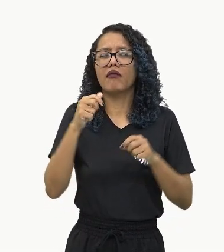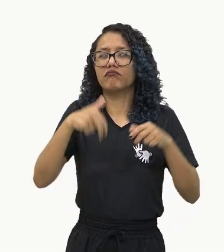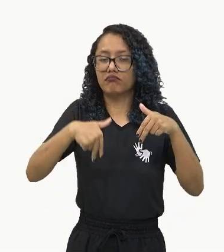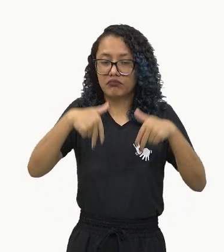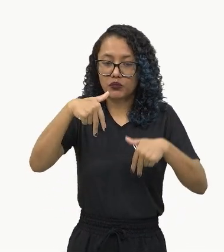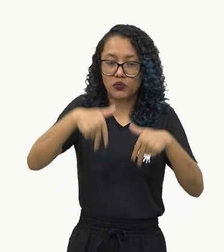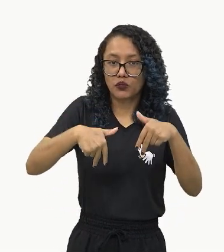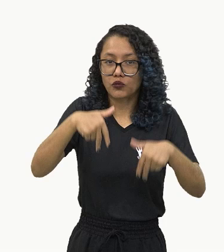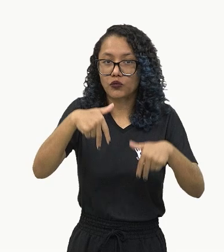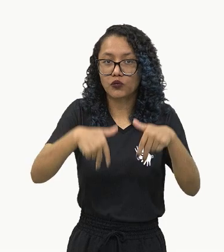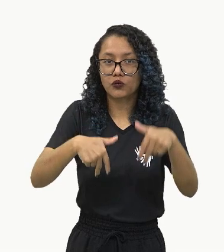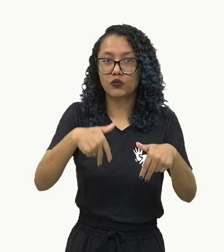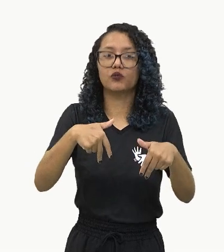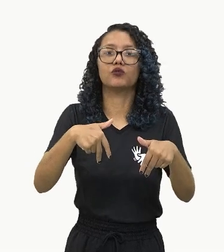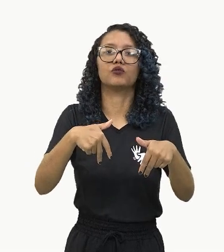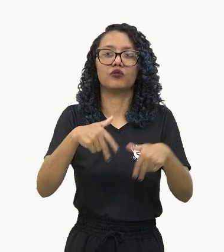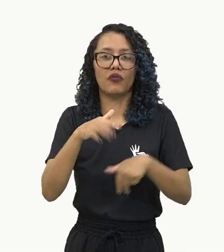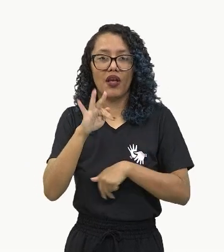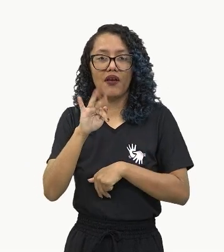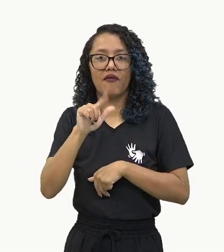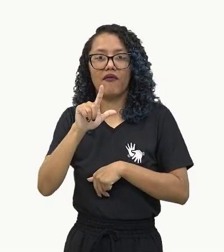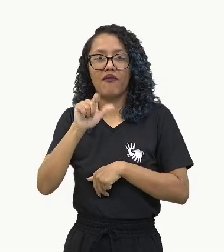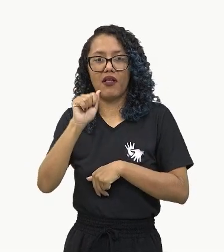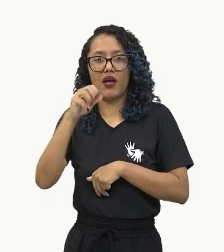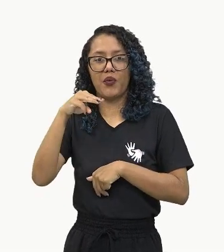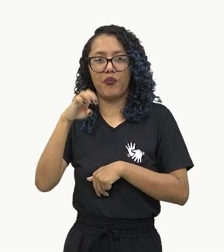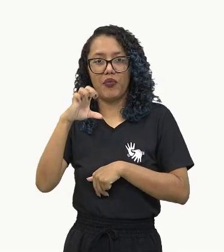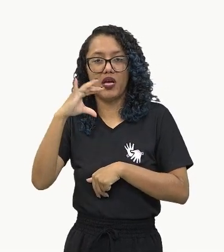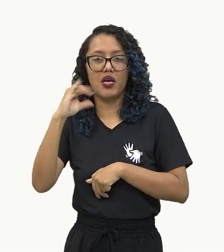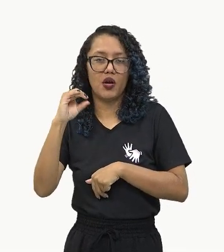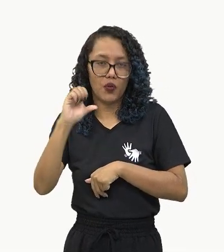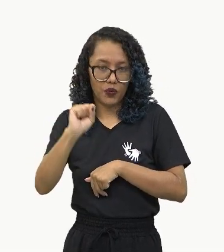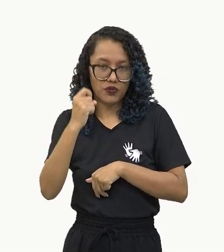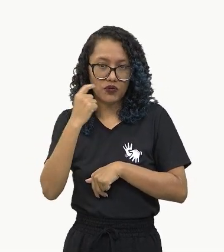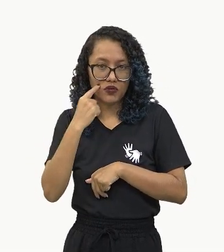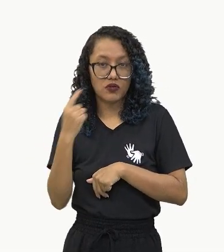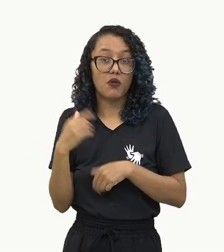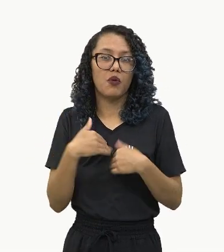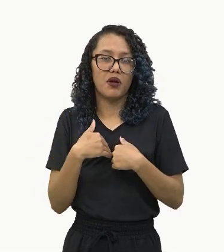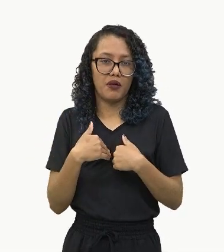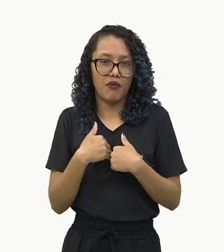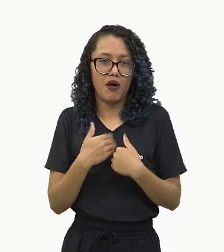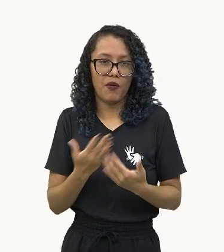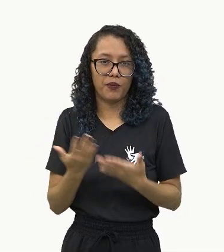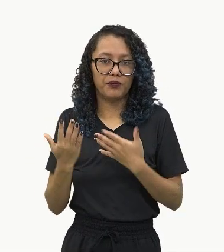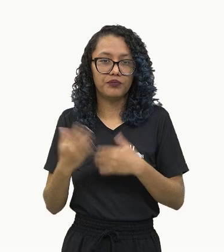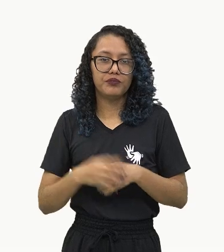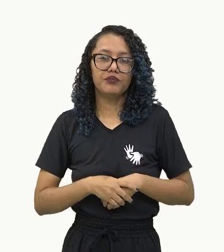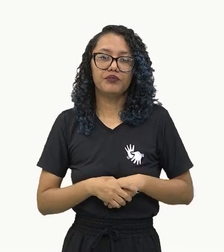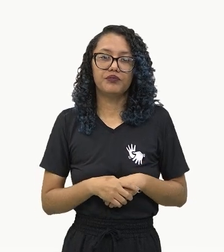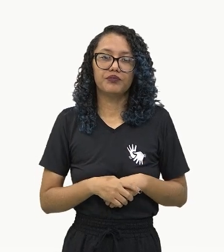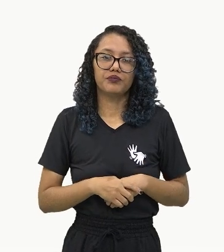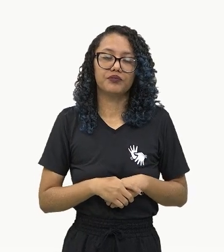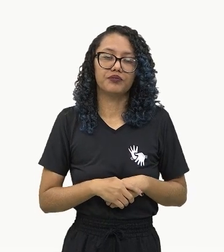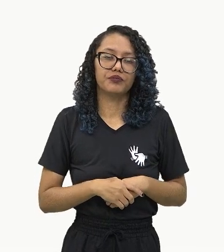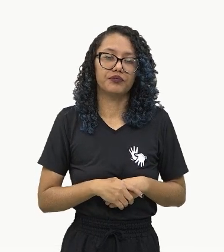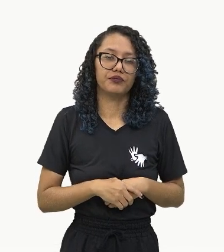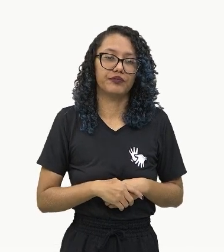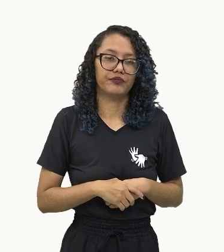sempre, los flamencos han vuelto este mes. Então, aqui nós temos o que mesmo, pessoal?